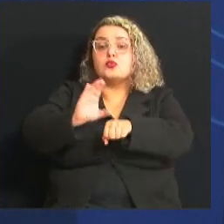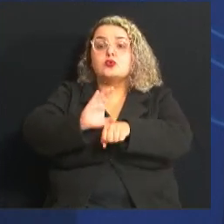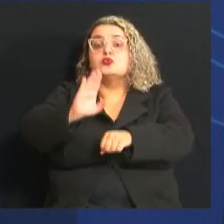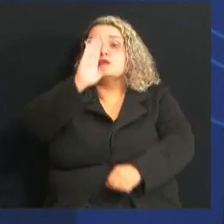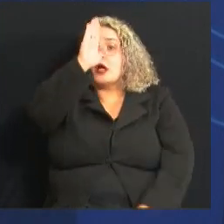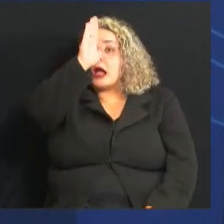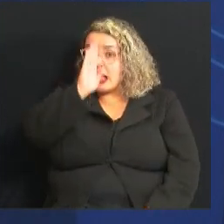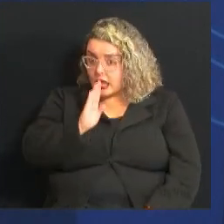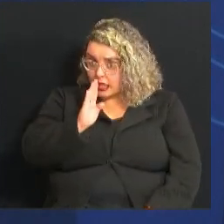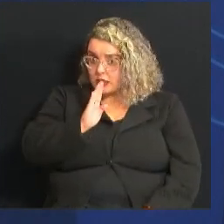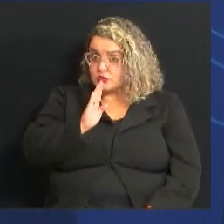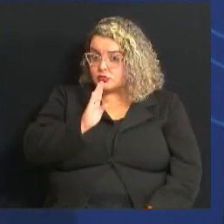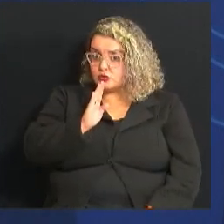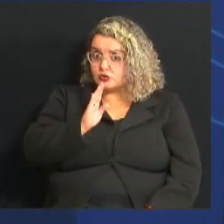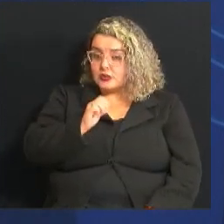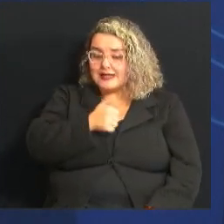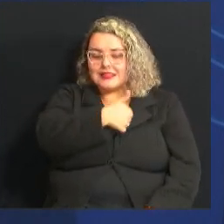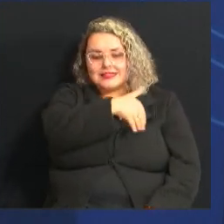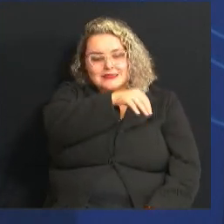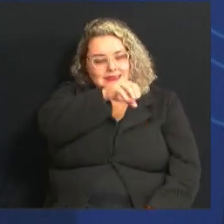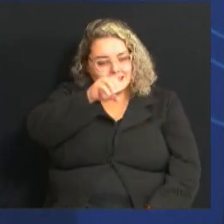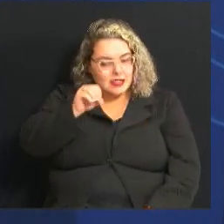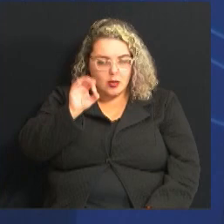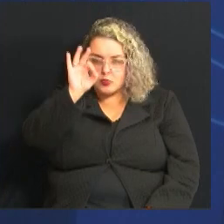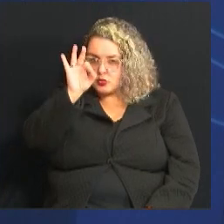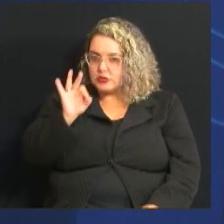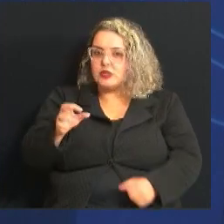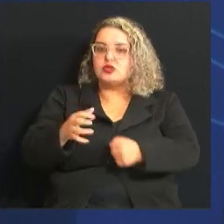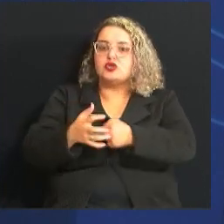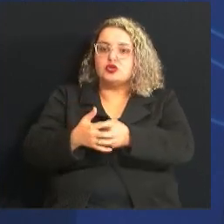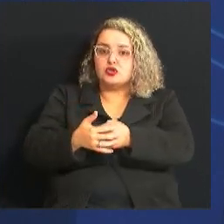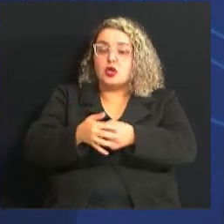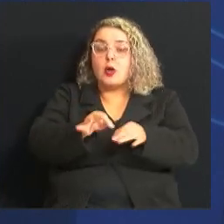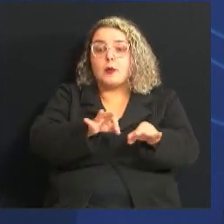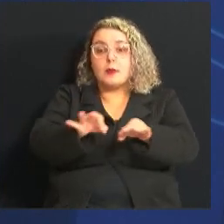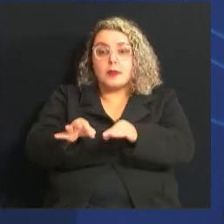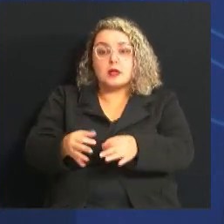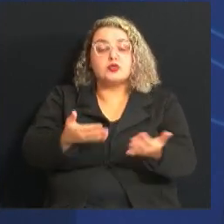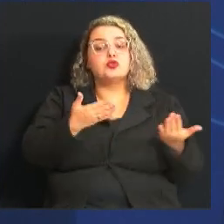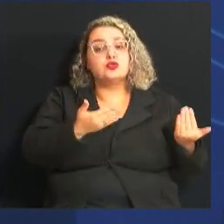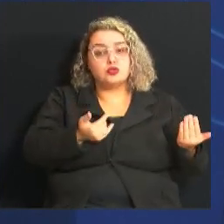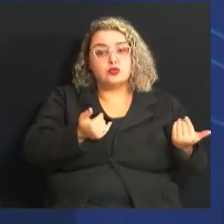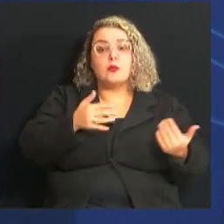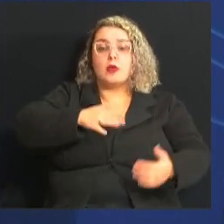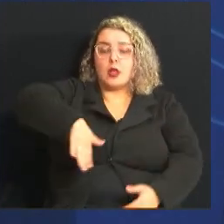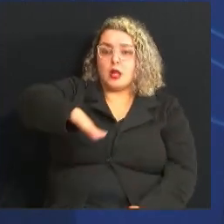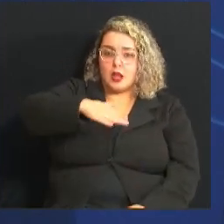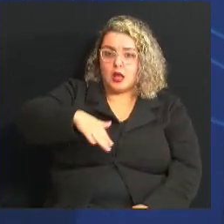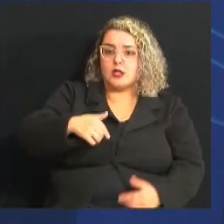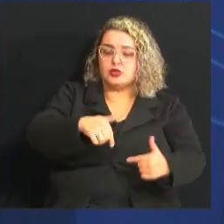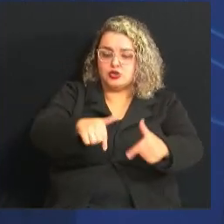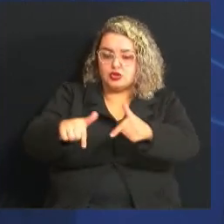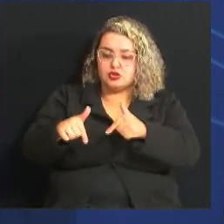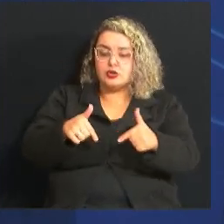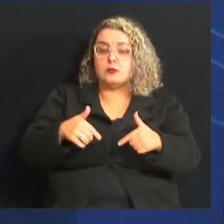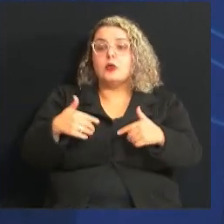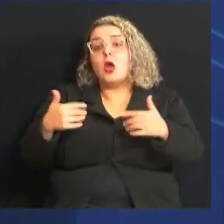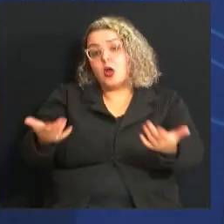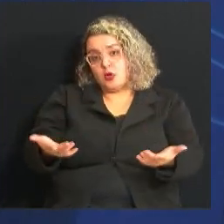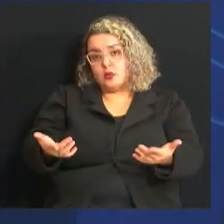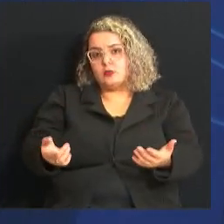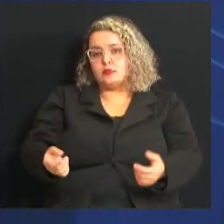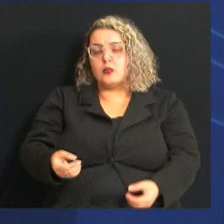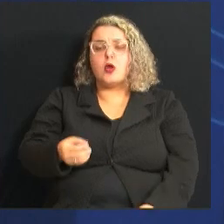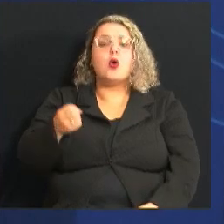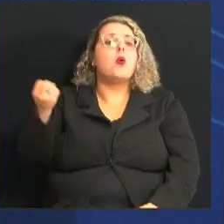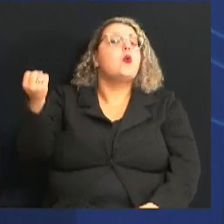gratuito 100% digital de preparação de jovens para o mercado de trabalho. Então, sobre